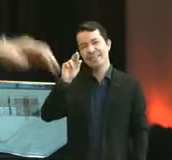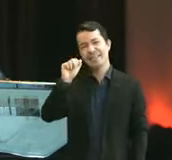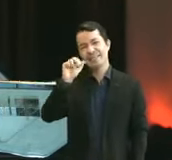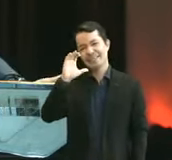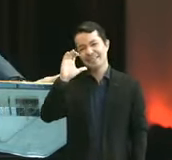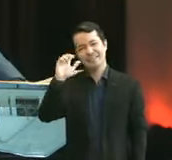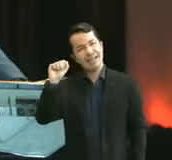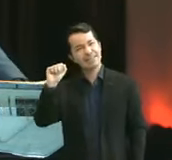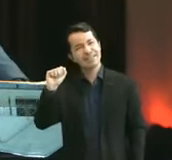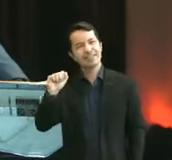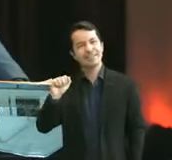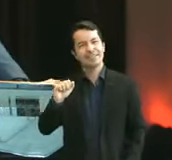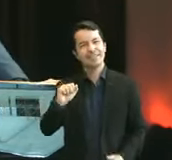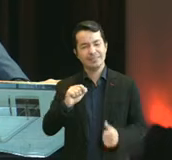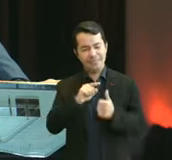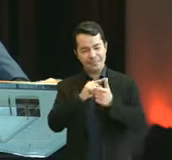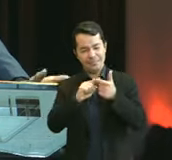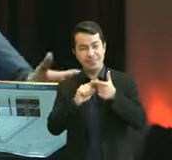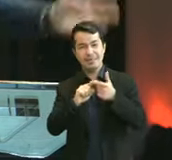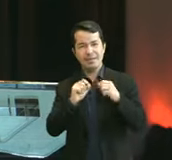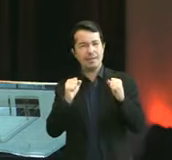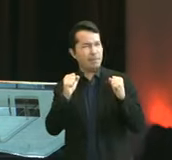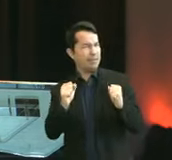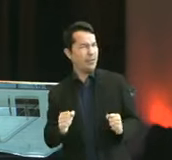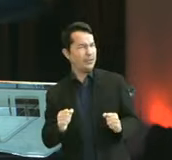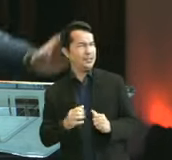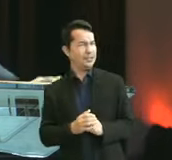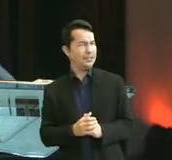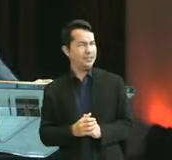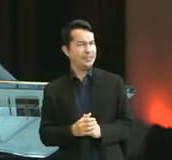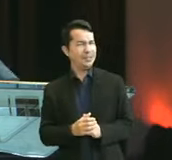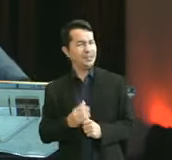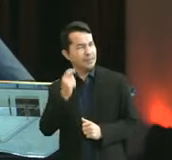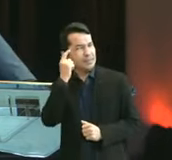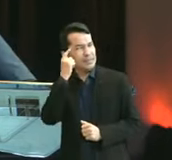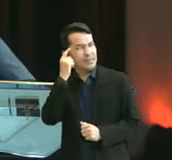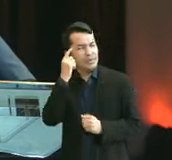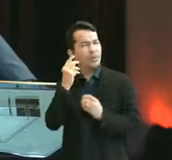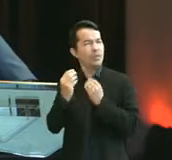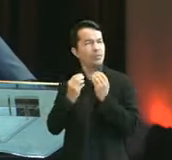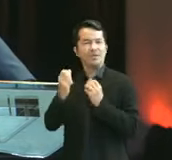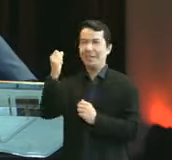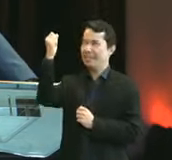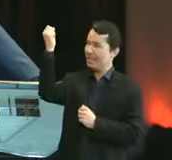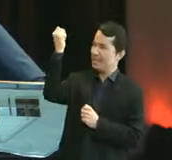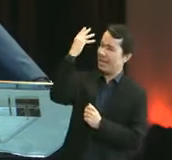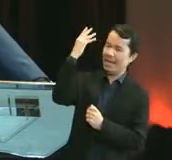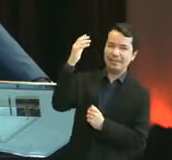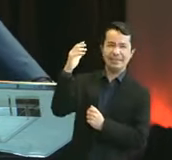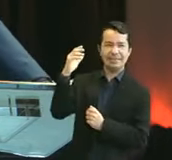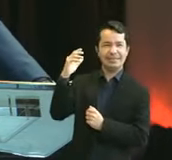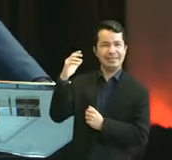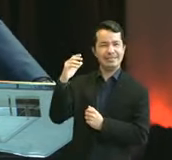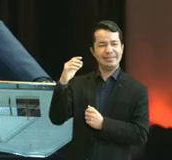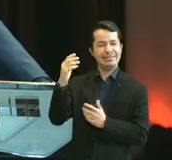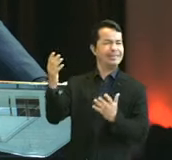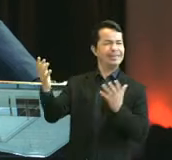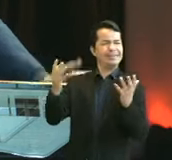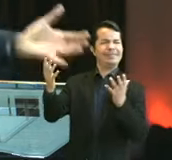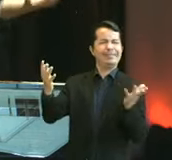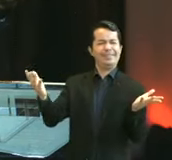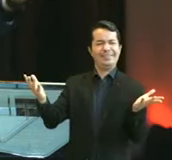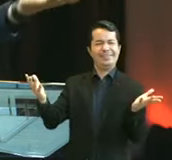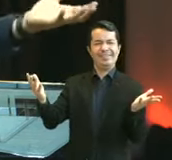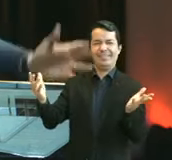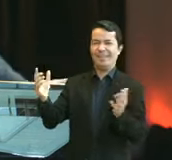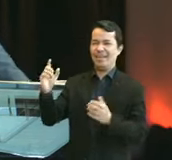5 plenitudes, cheio de graça. Lembrei de Maria. O